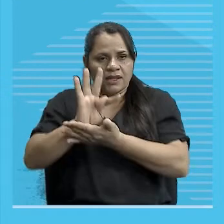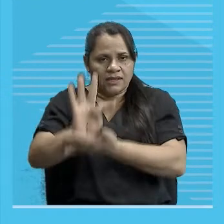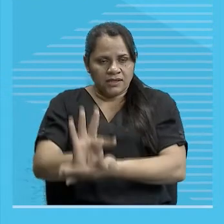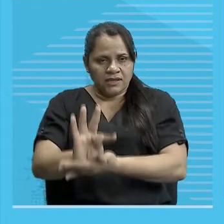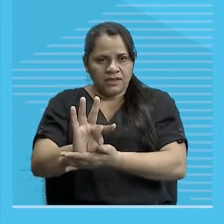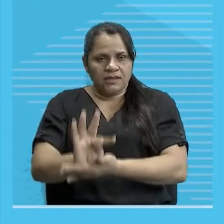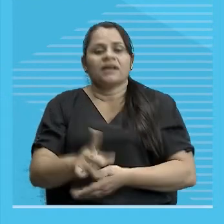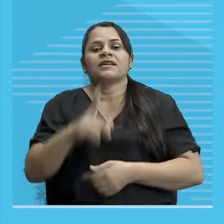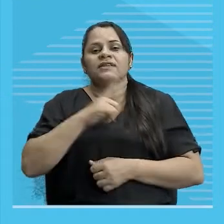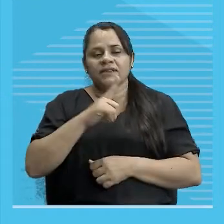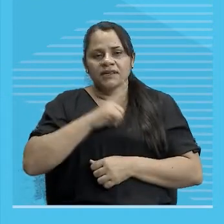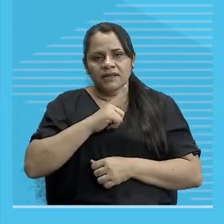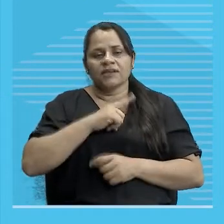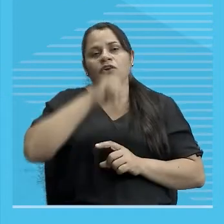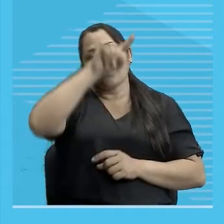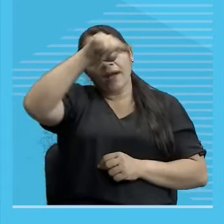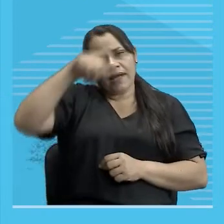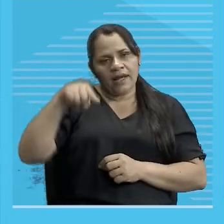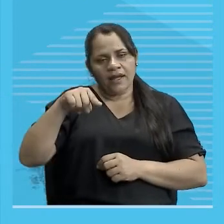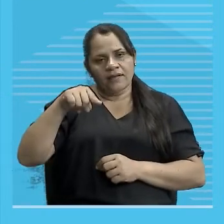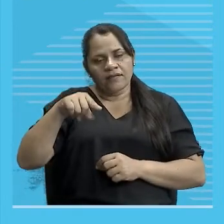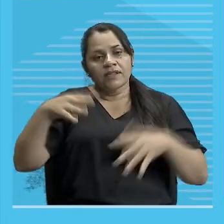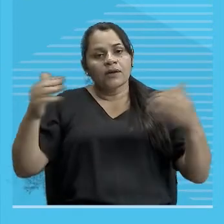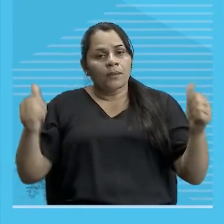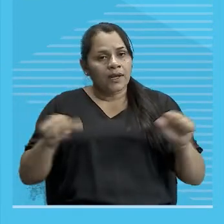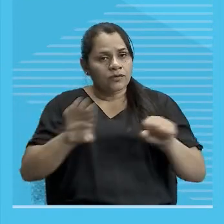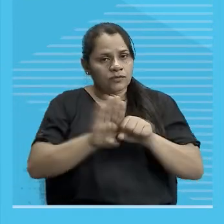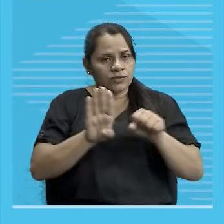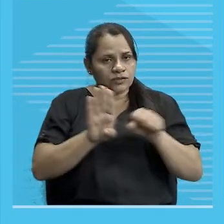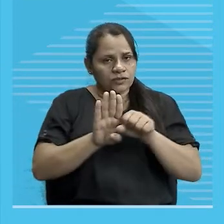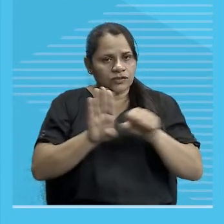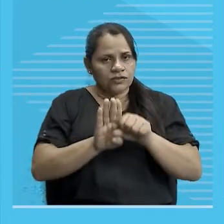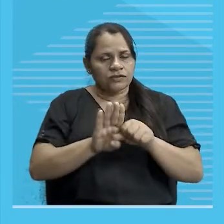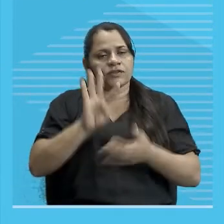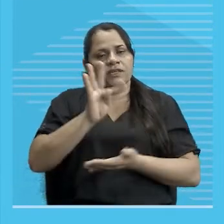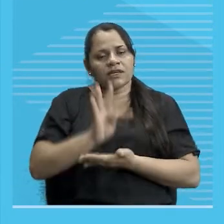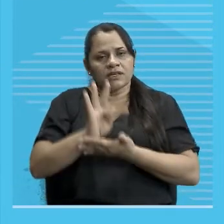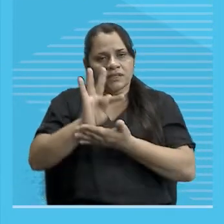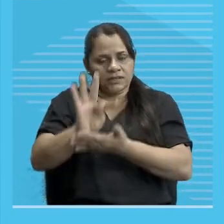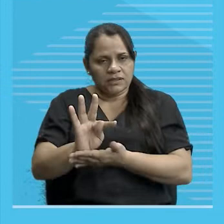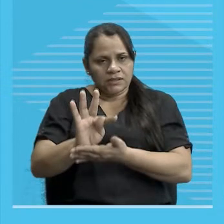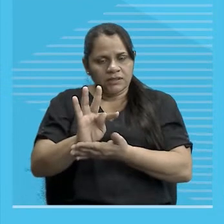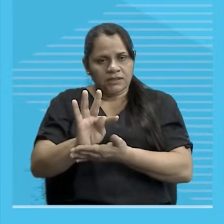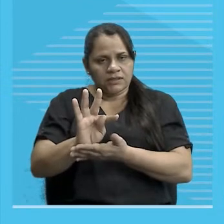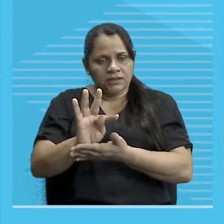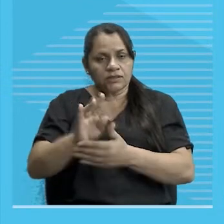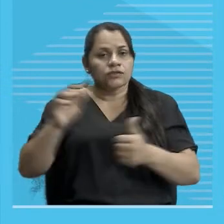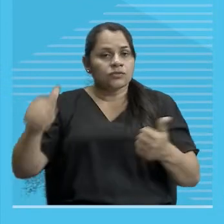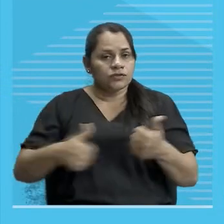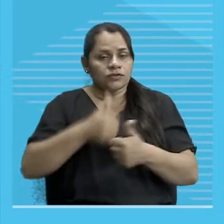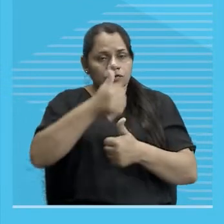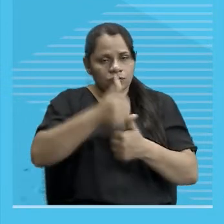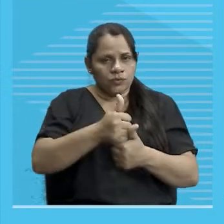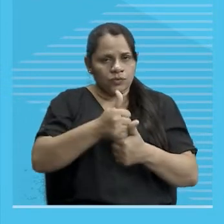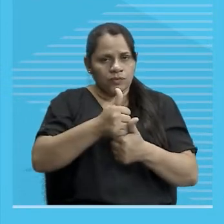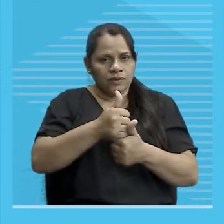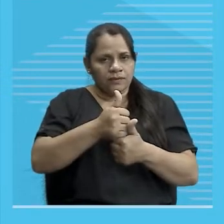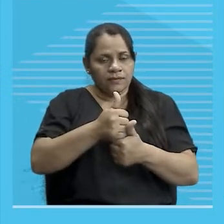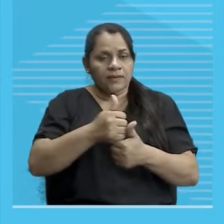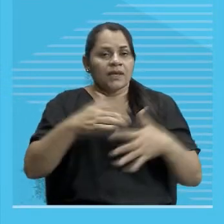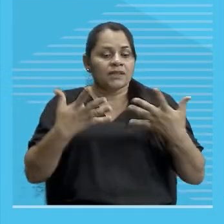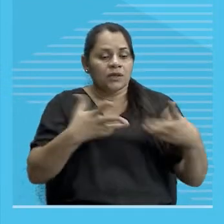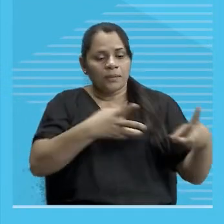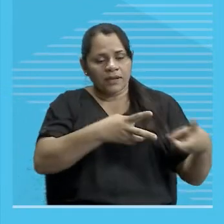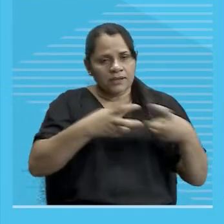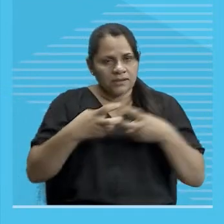esse substantivo Teresina, coloca como sujeito de uma oração e veja se você pode antepor, ou seja,